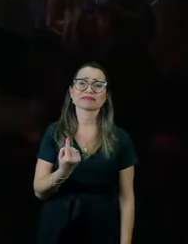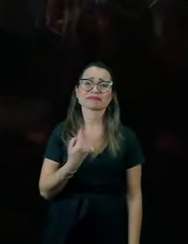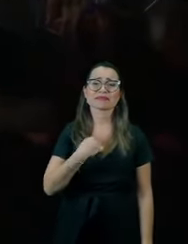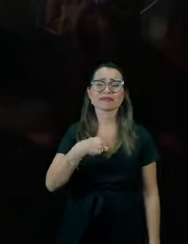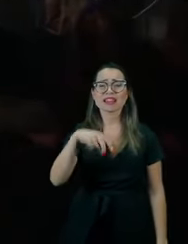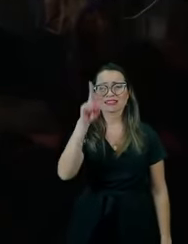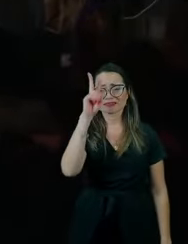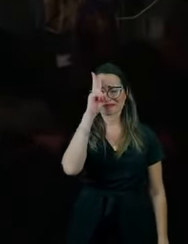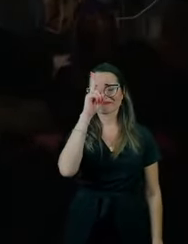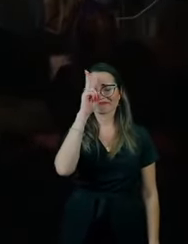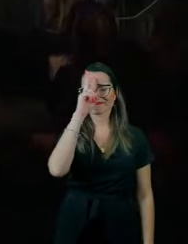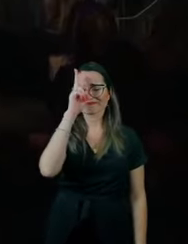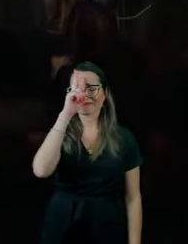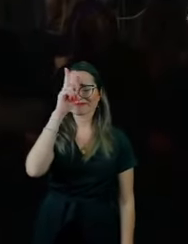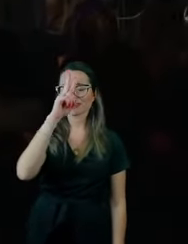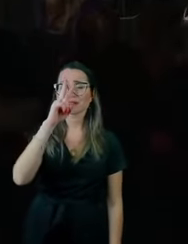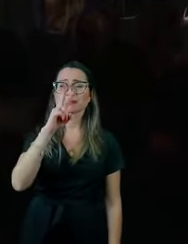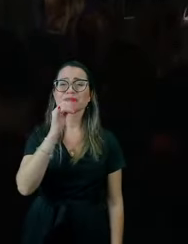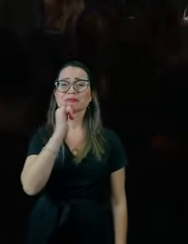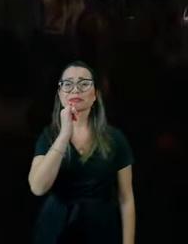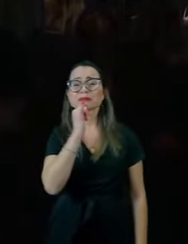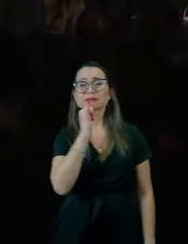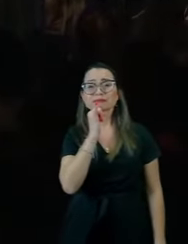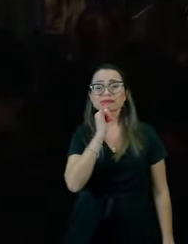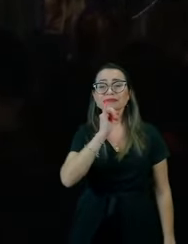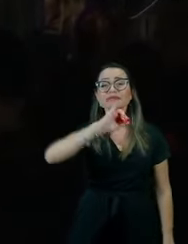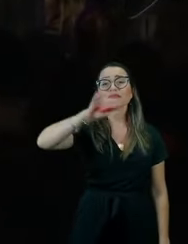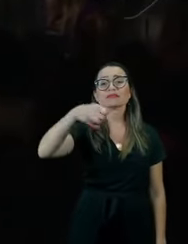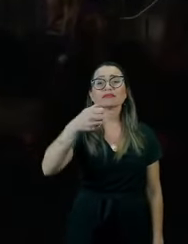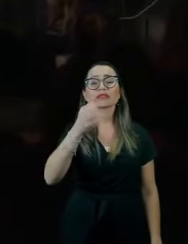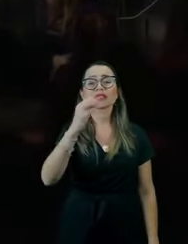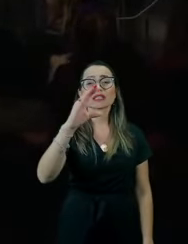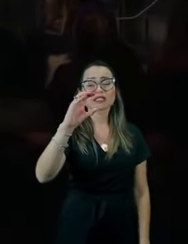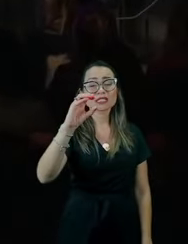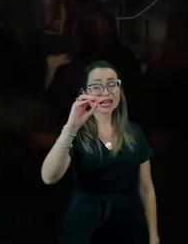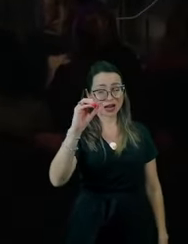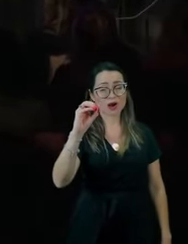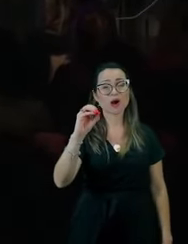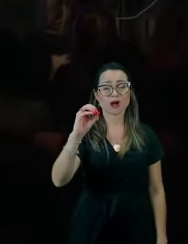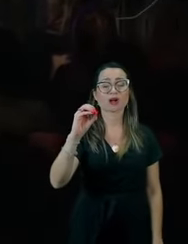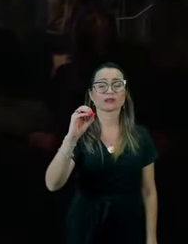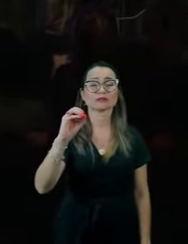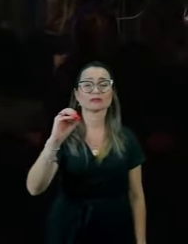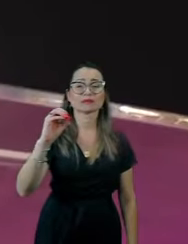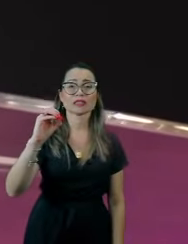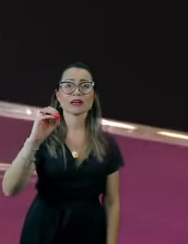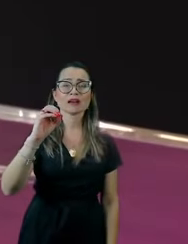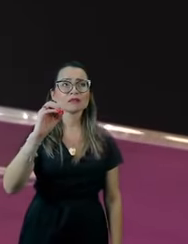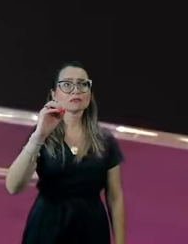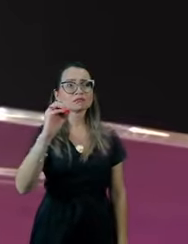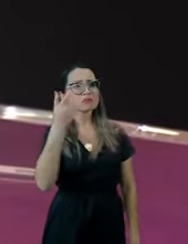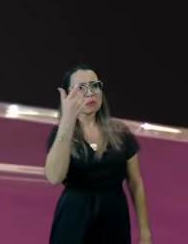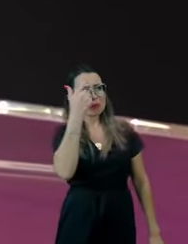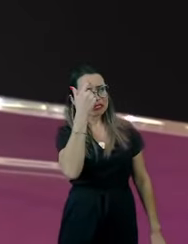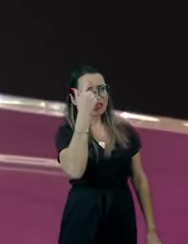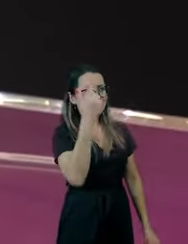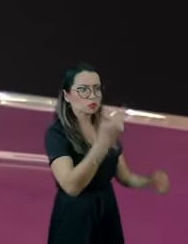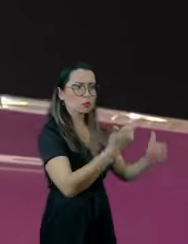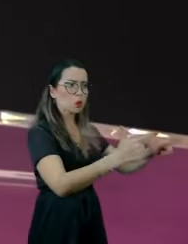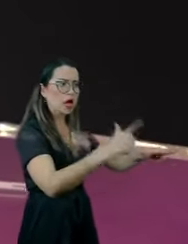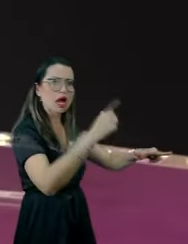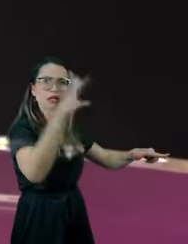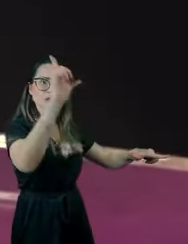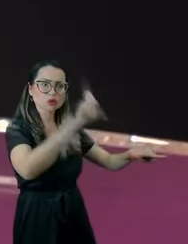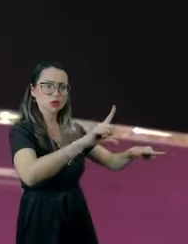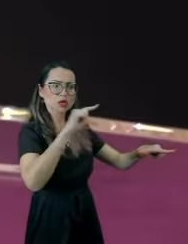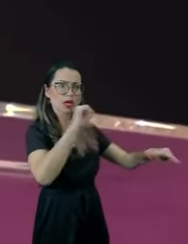Jacó em Betel. Jamais ele imaginou que aquele lugar ia ser o lugar onde Deus ia escolher para tocar